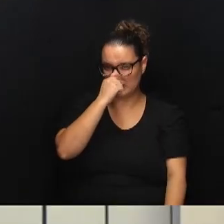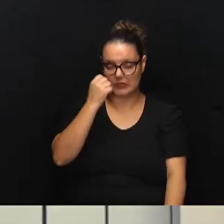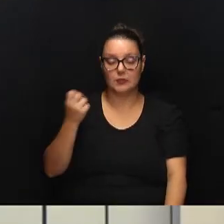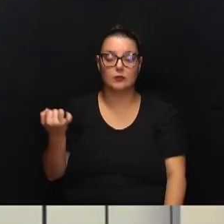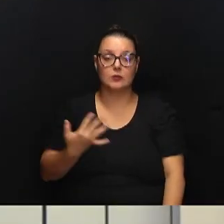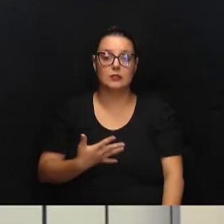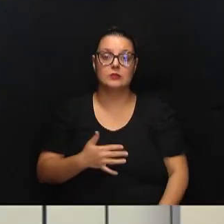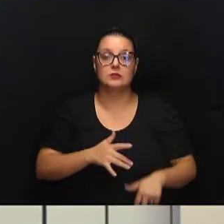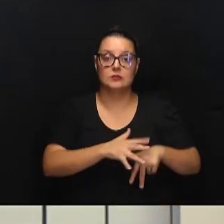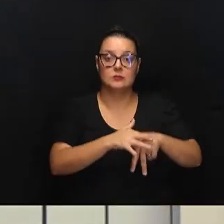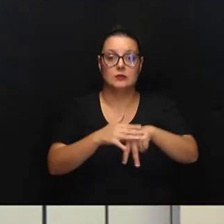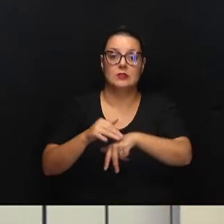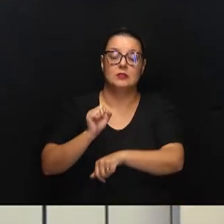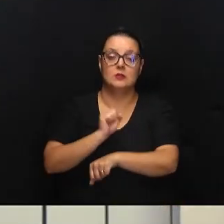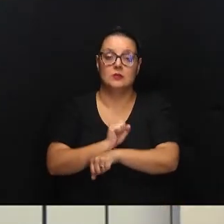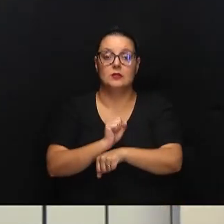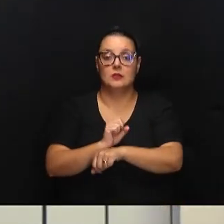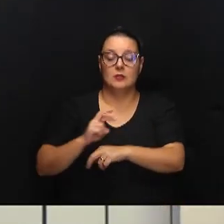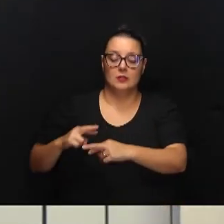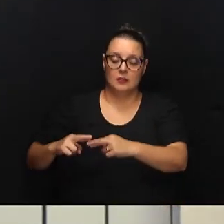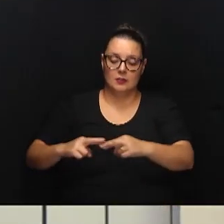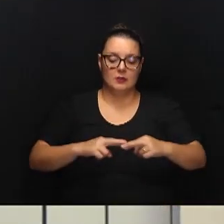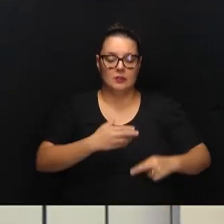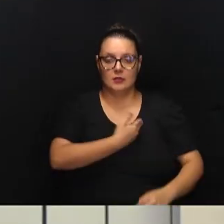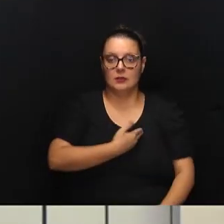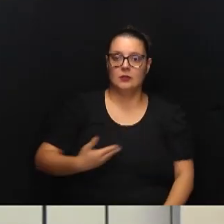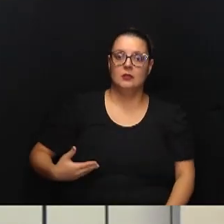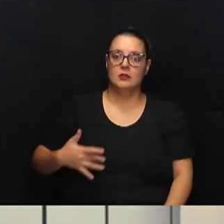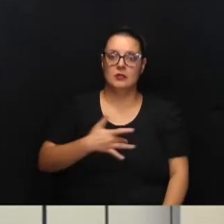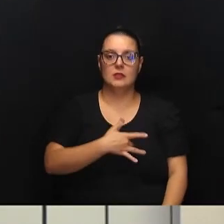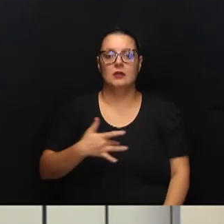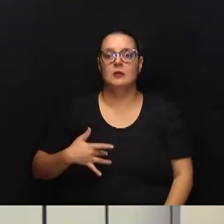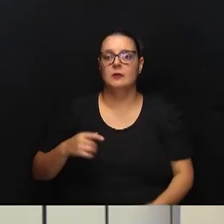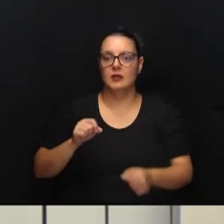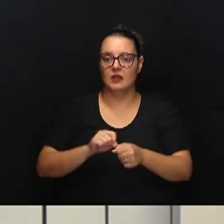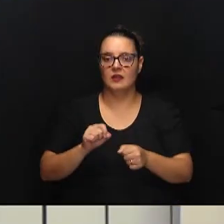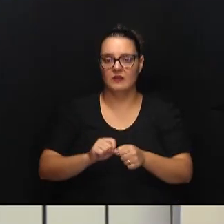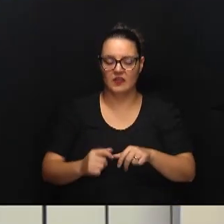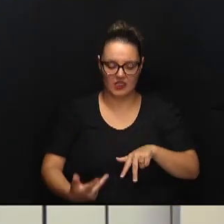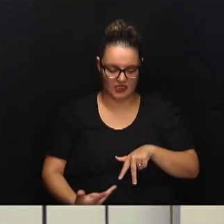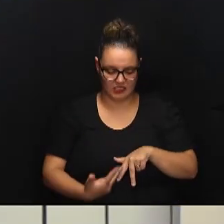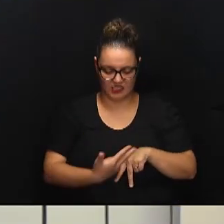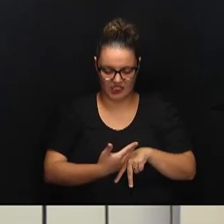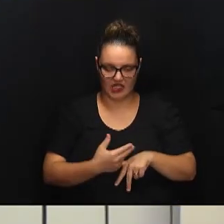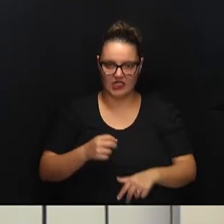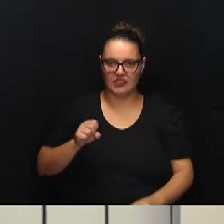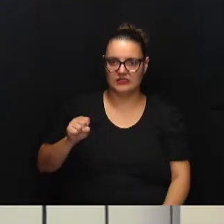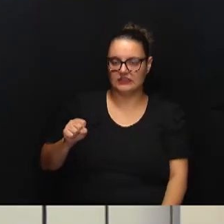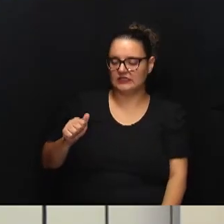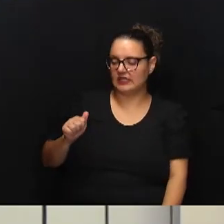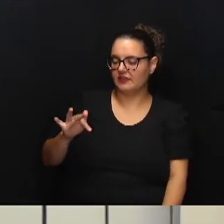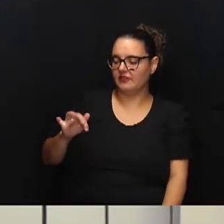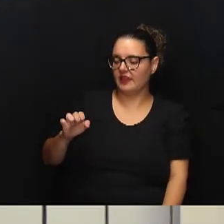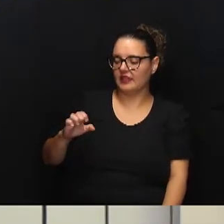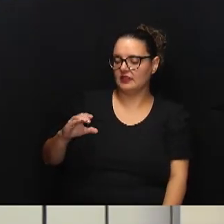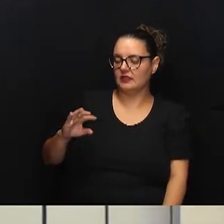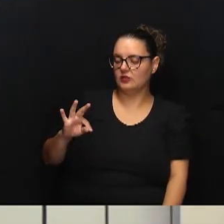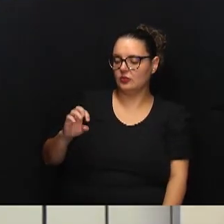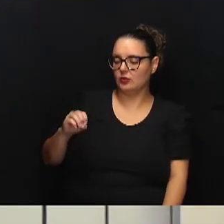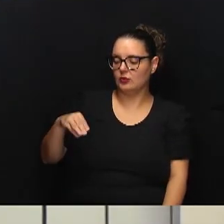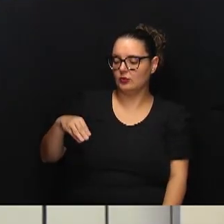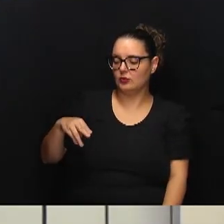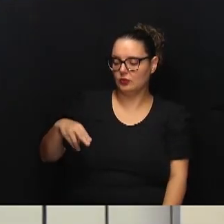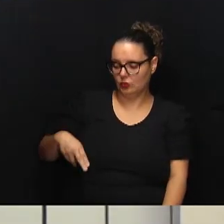pacientes estão aguardando na rede pública de saúde para realizar a cirurgia de safenectomia. O parlamentar ainda